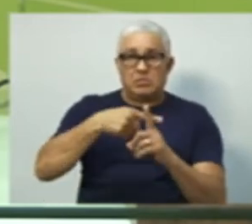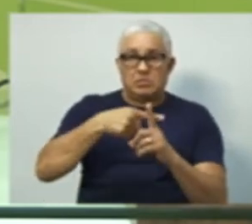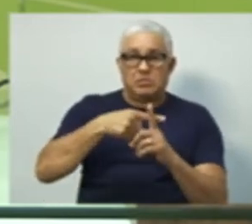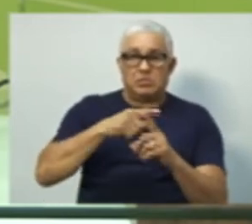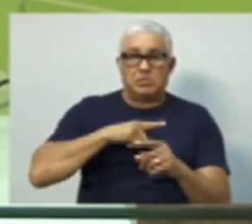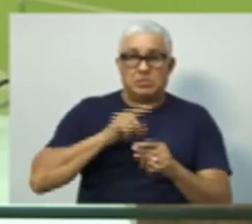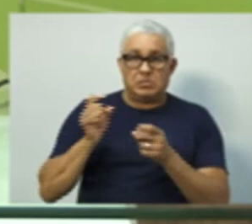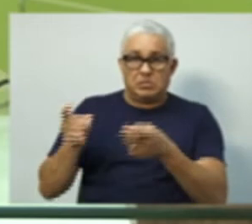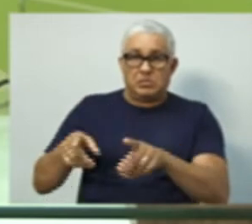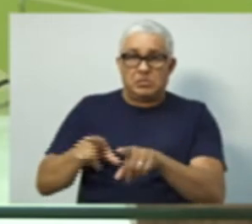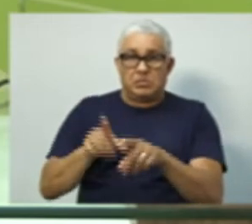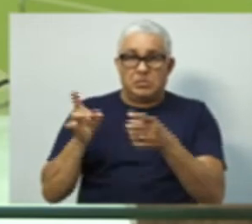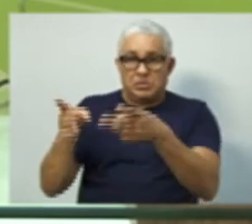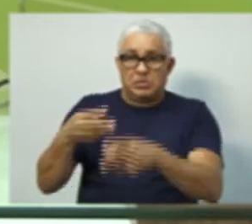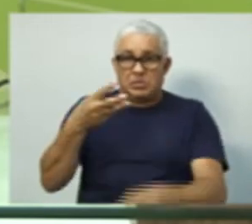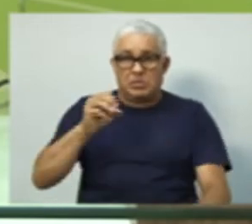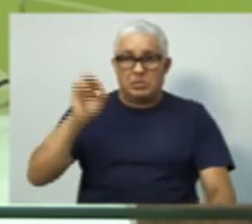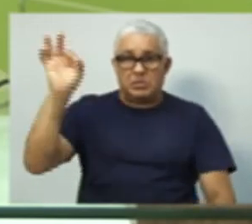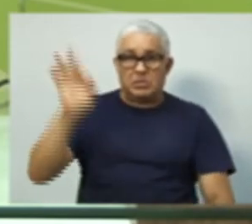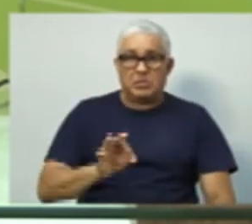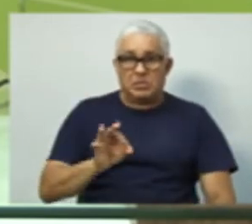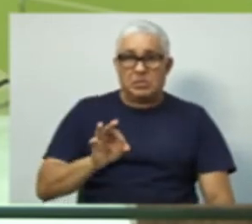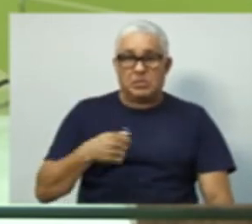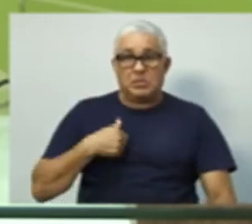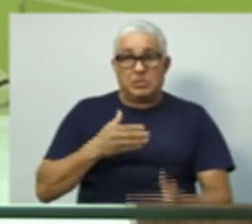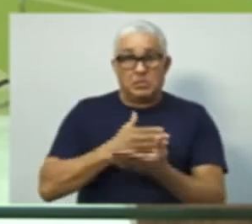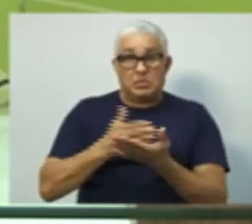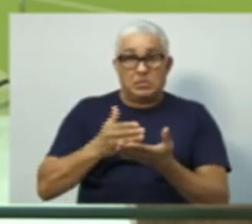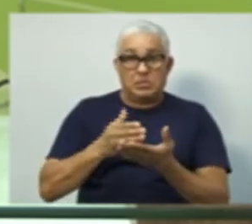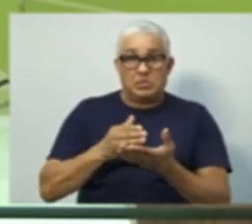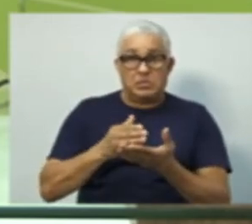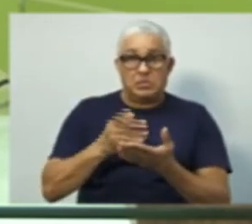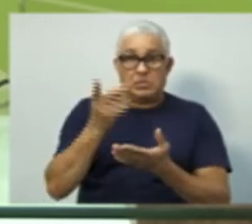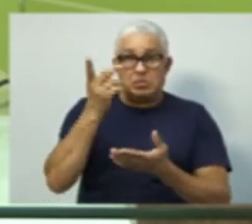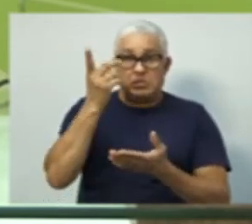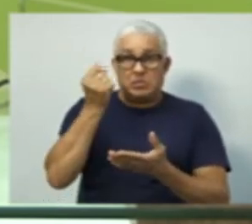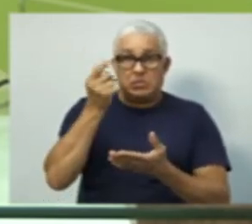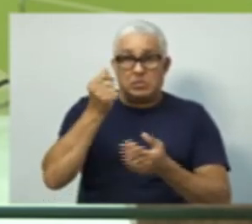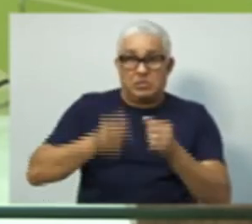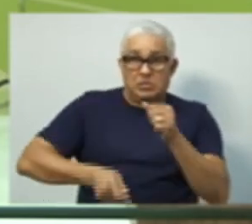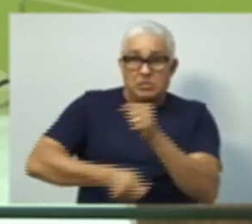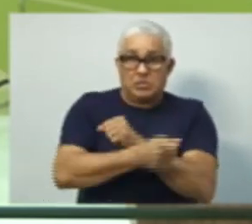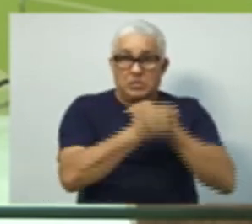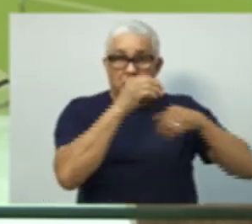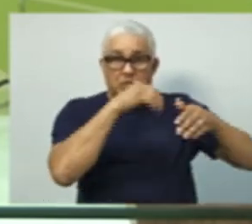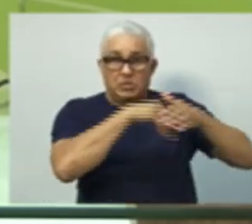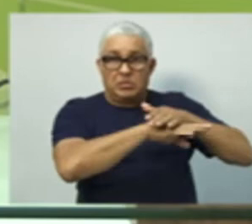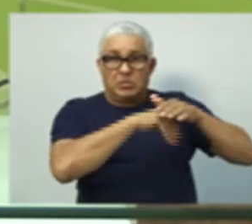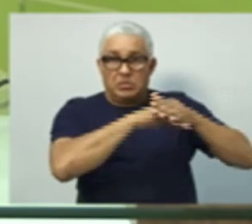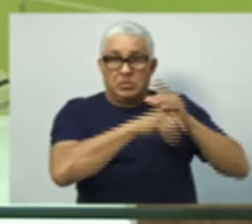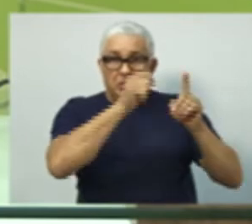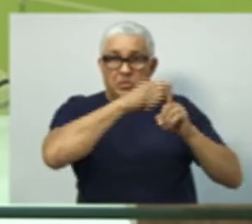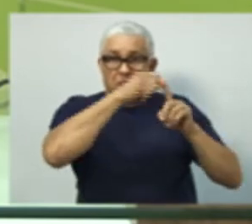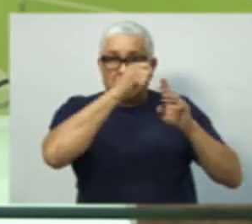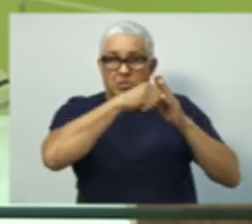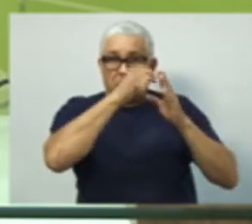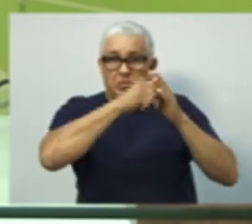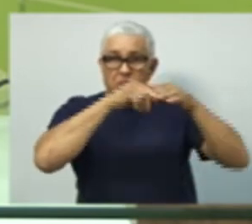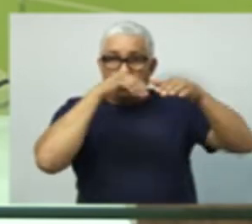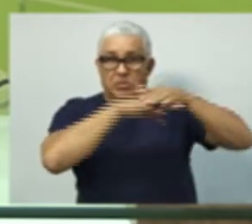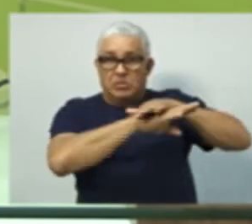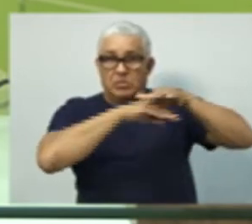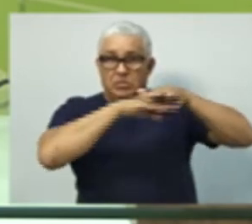que... É uma despesa que você vai ter no ano. E esses R$4.000 dividido por 10 meses dá R$400. Ou seja, além